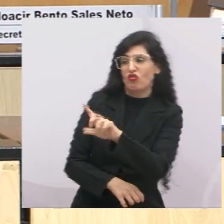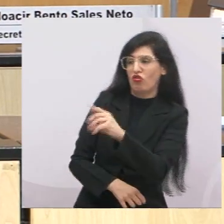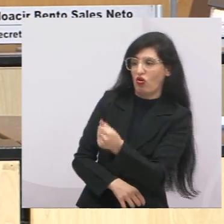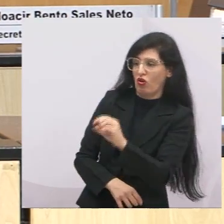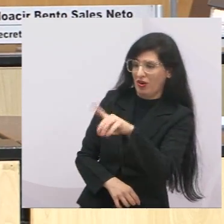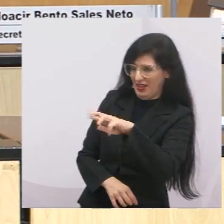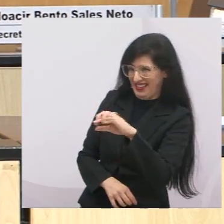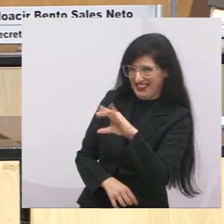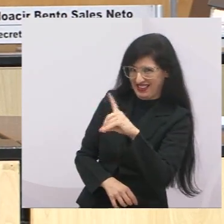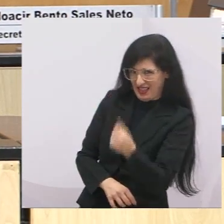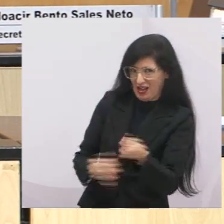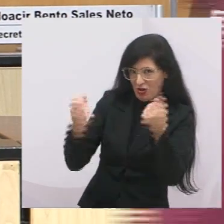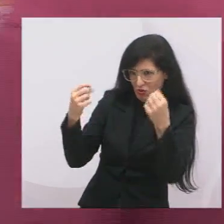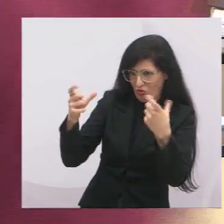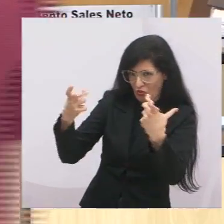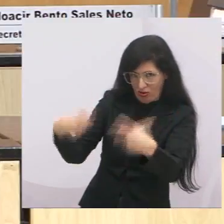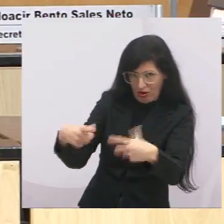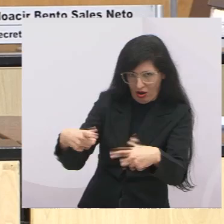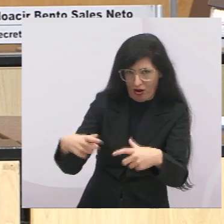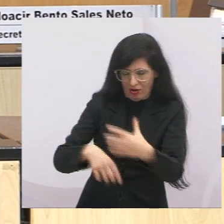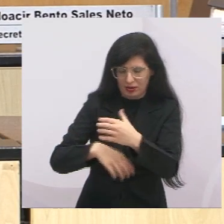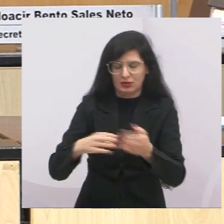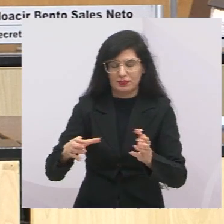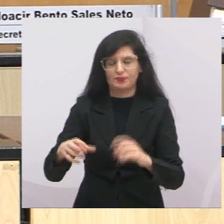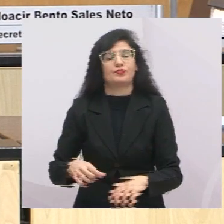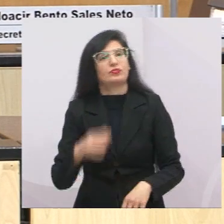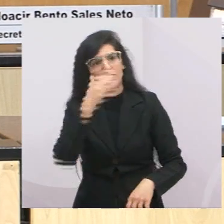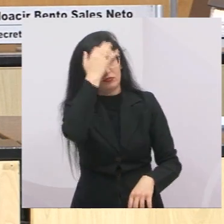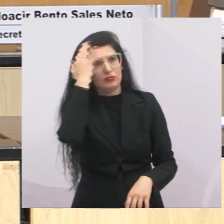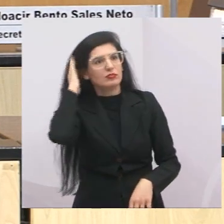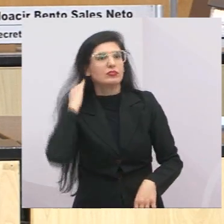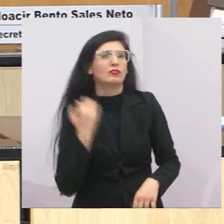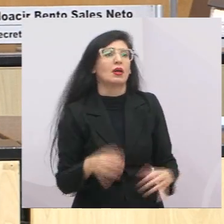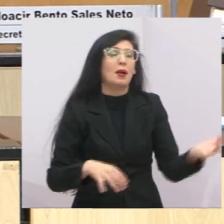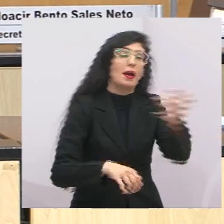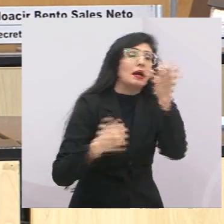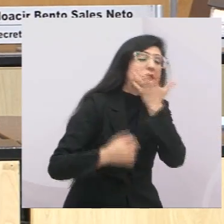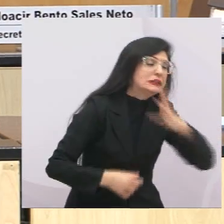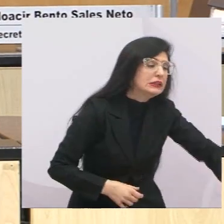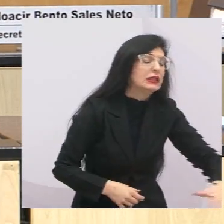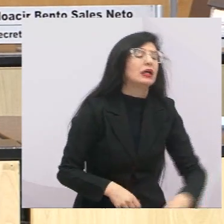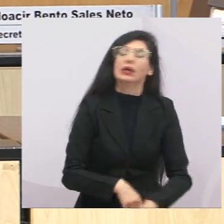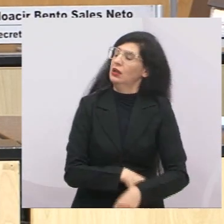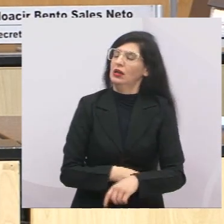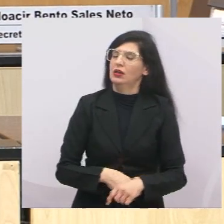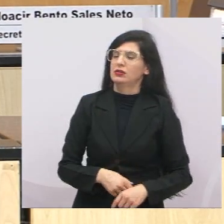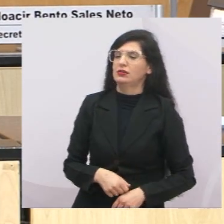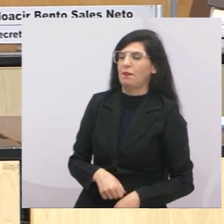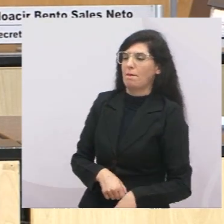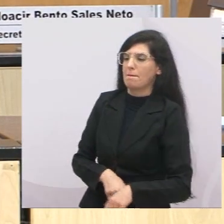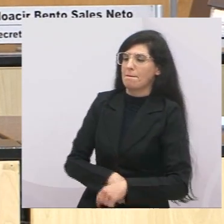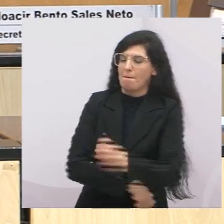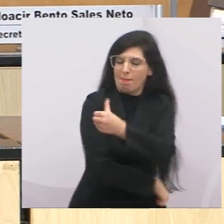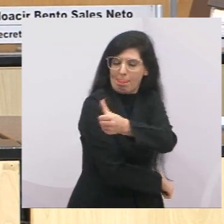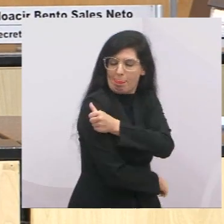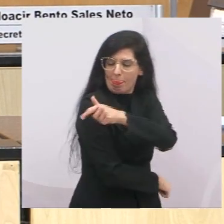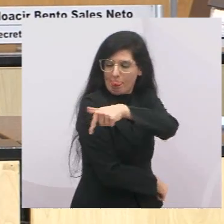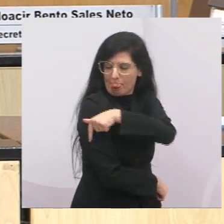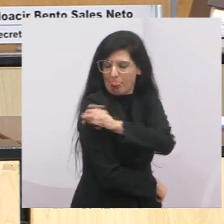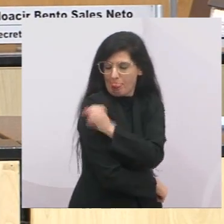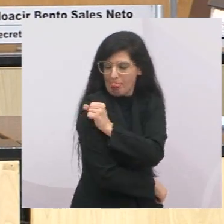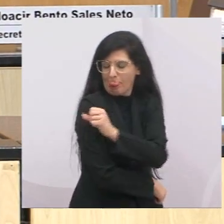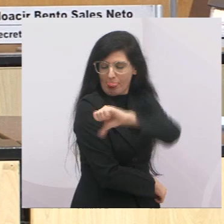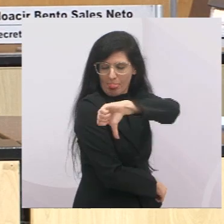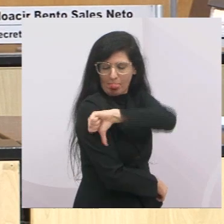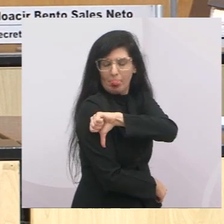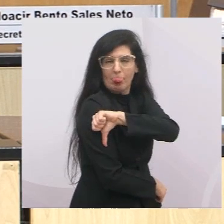há projeção para atender as crianças do ensino fundamental da região supracitada já em 2020?